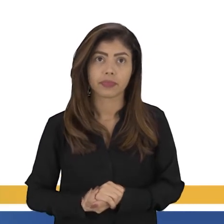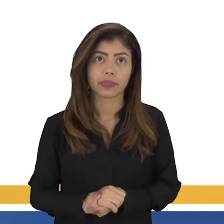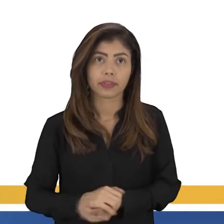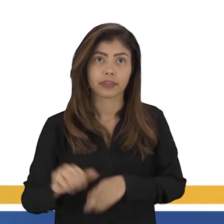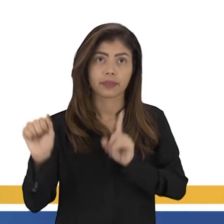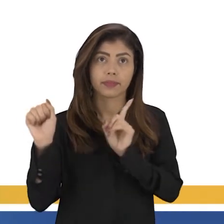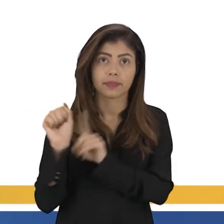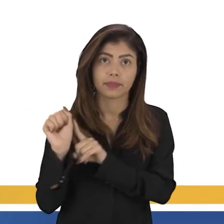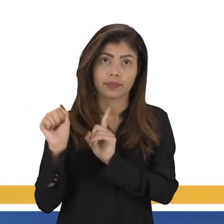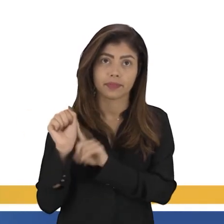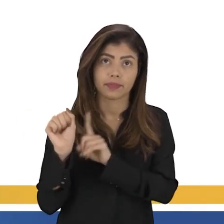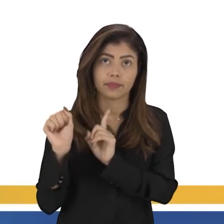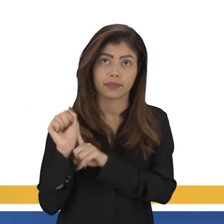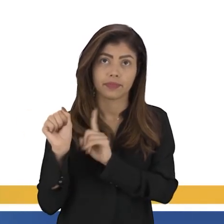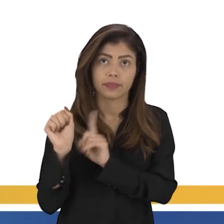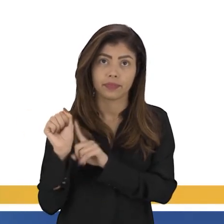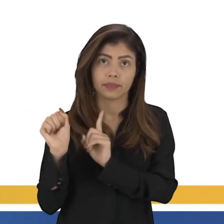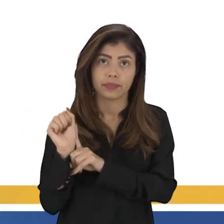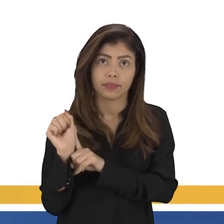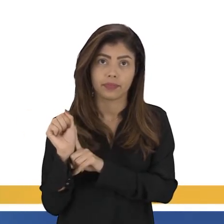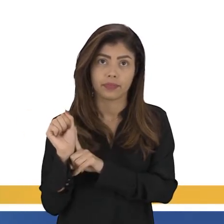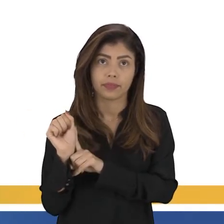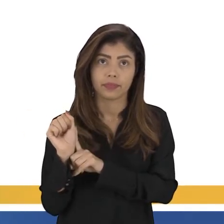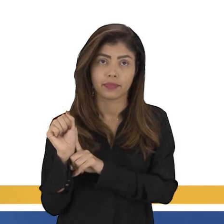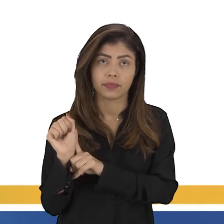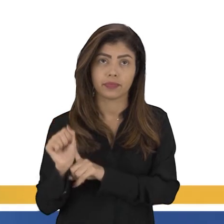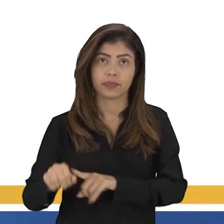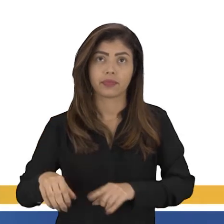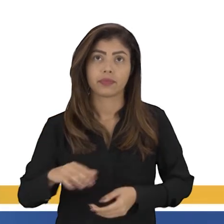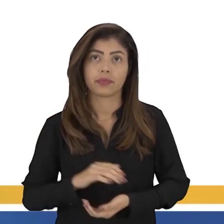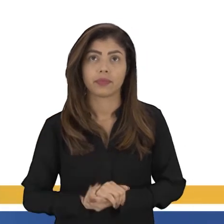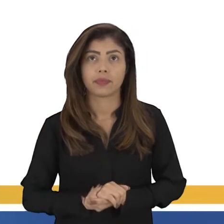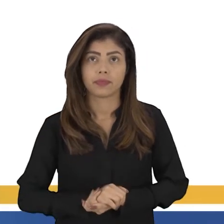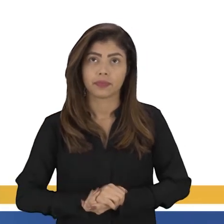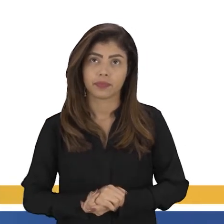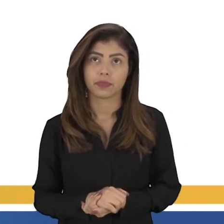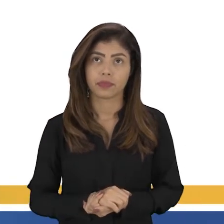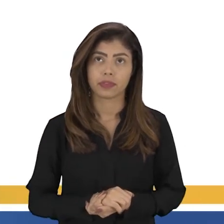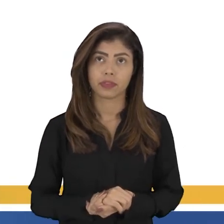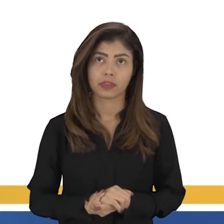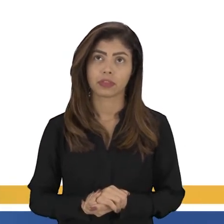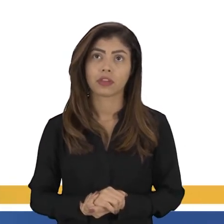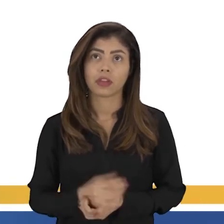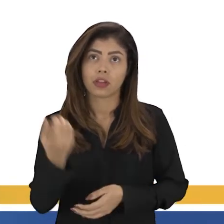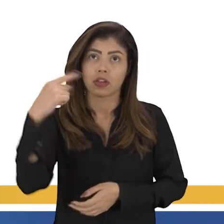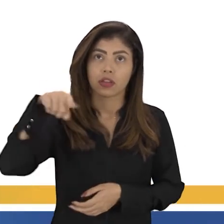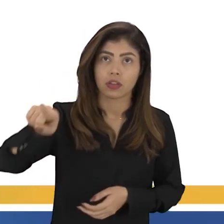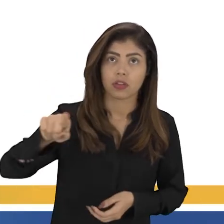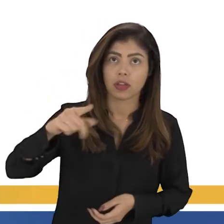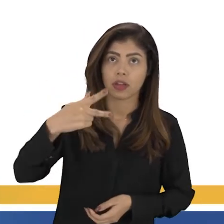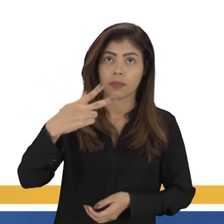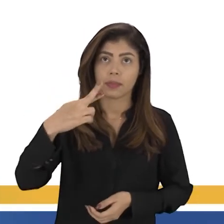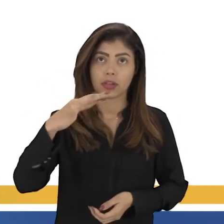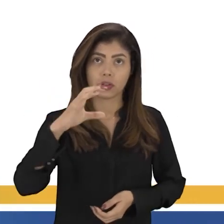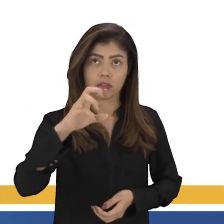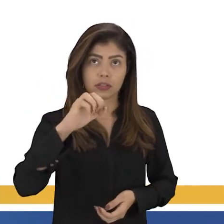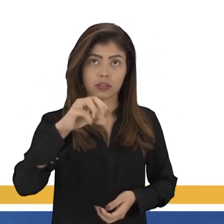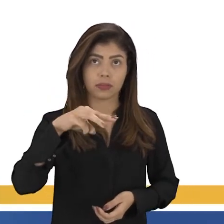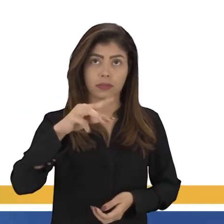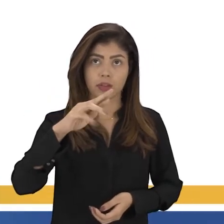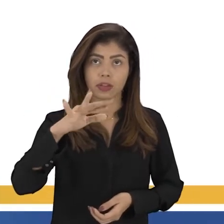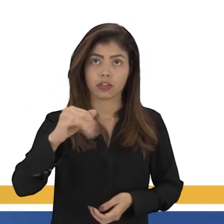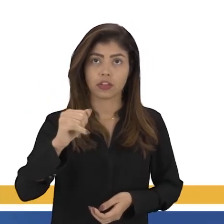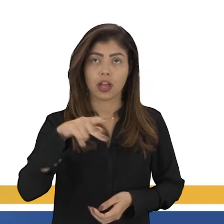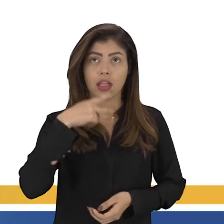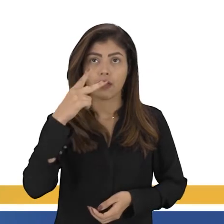A. Ó, gone before he had his time significa que o amigo se foi precocemente. Ela afirma